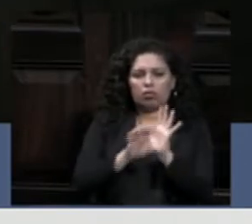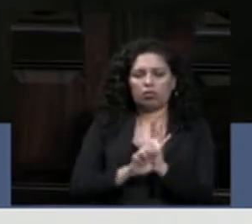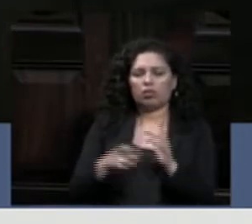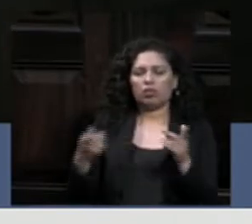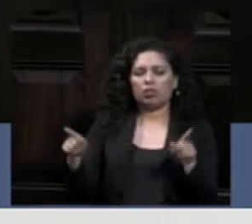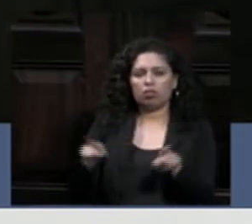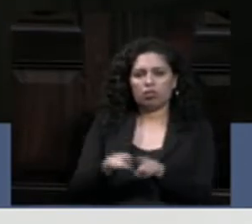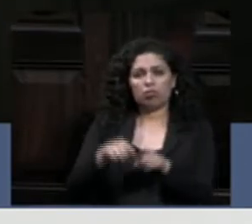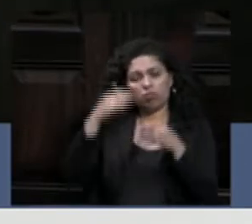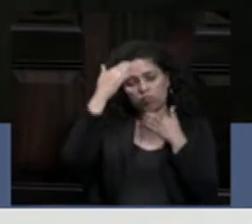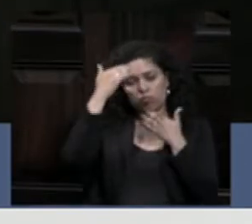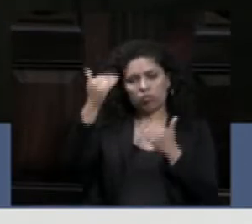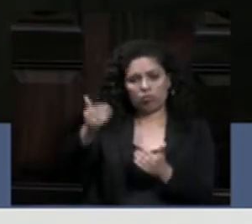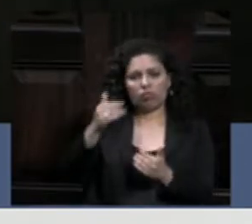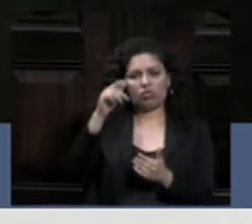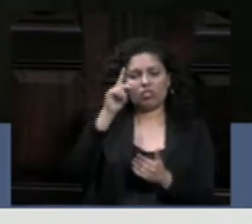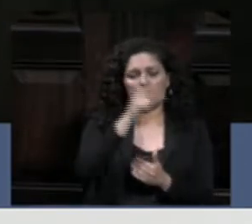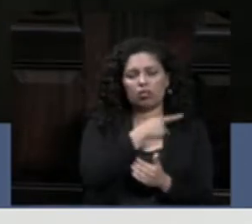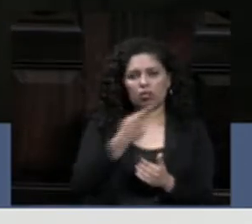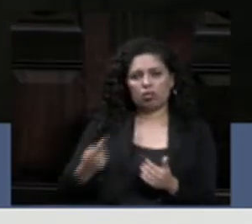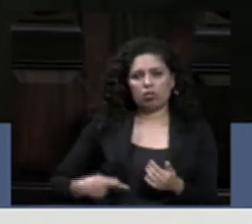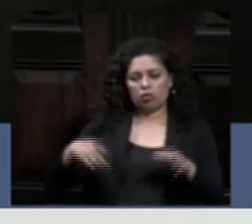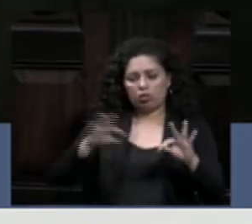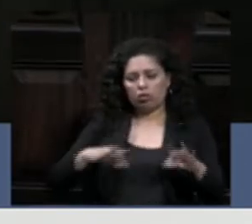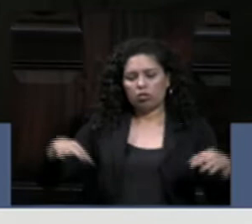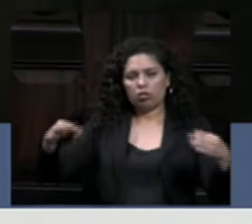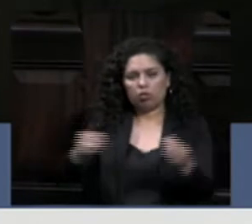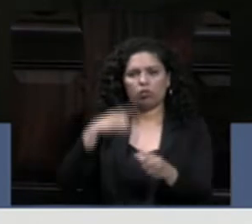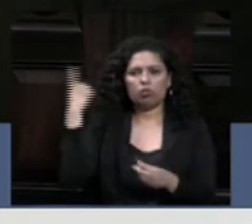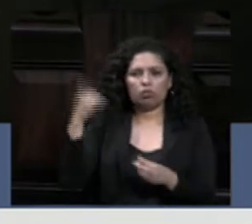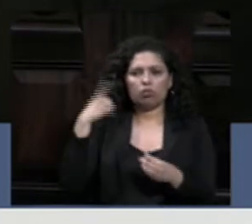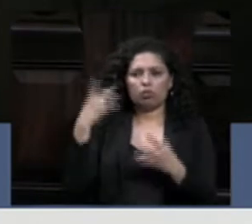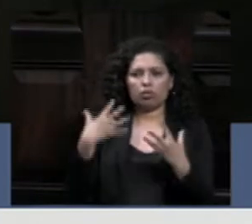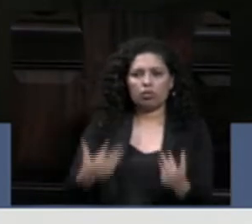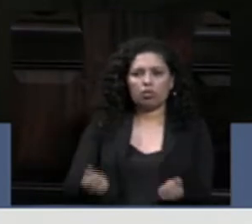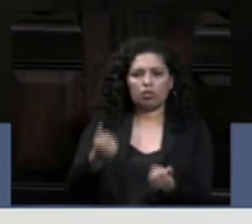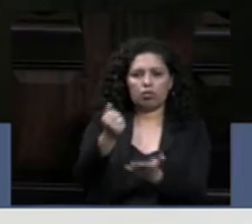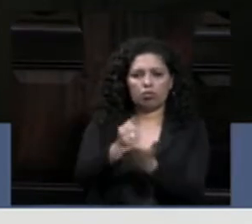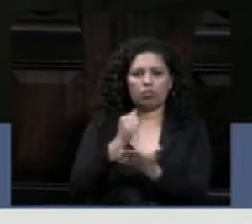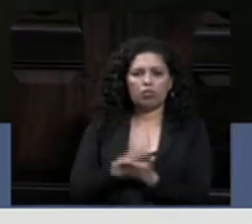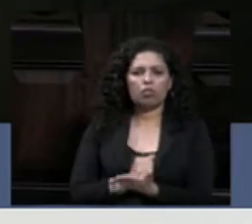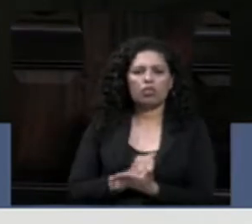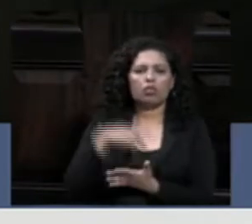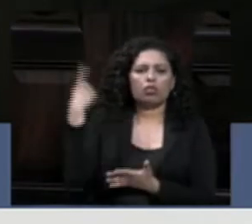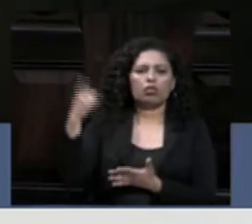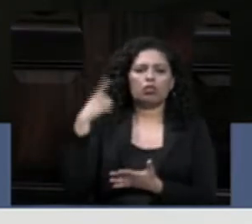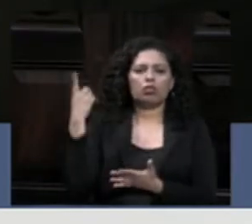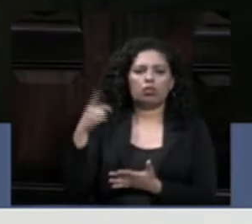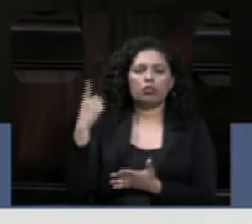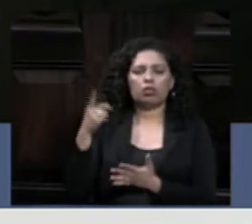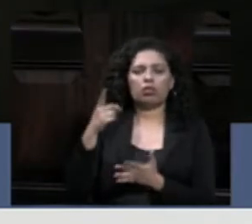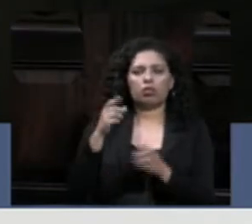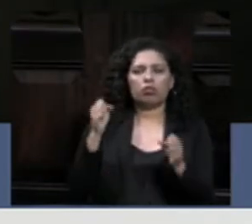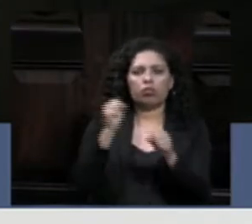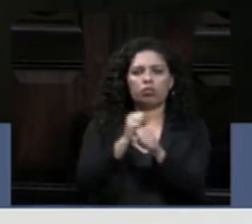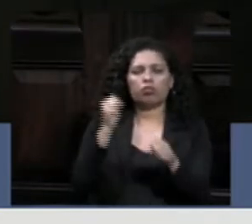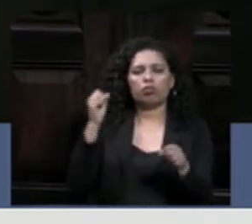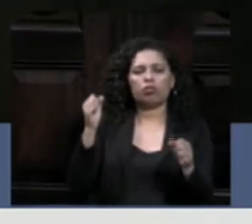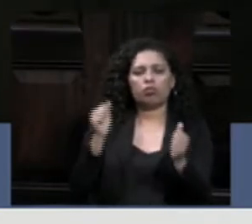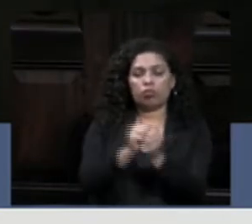agradecer a Vossa Excelência e a todos pela aprovação desse projeto, com todas as emendas